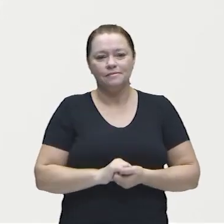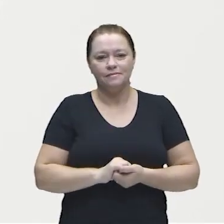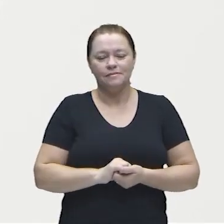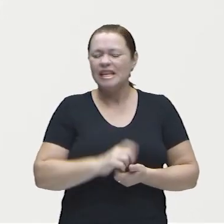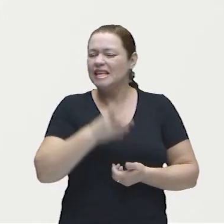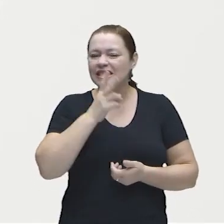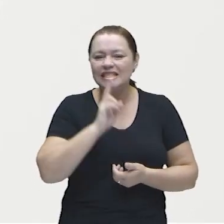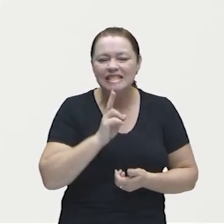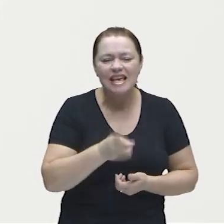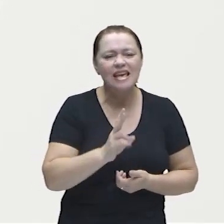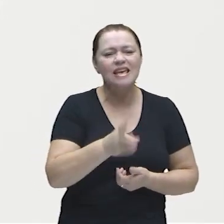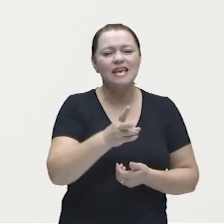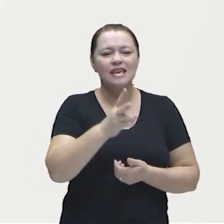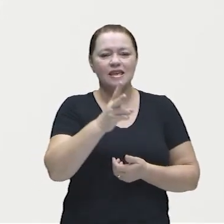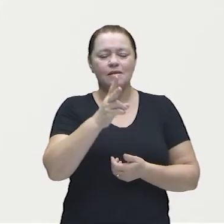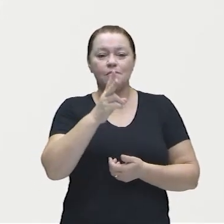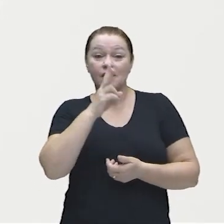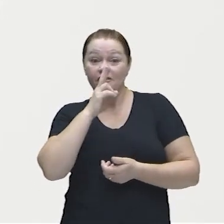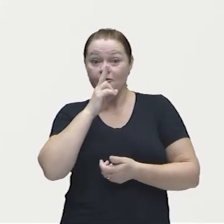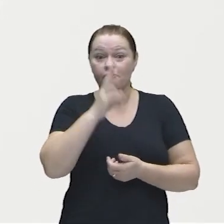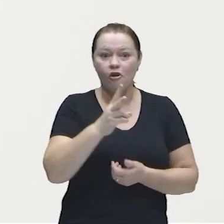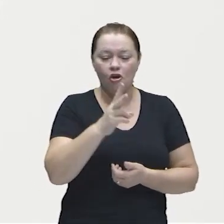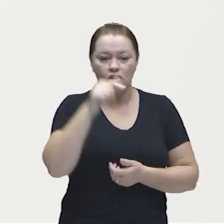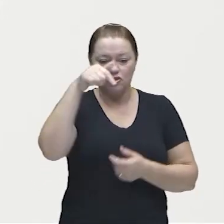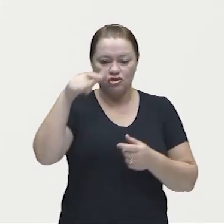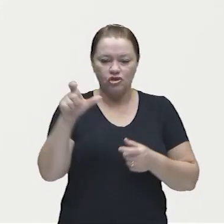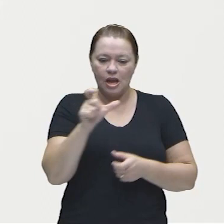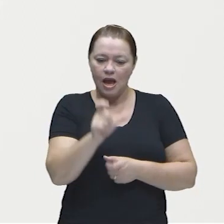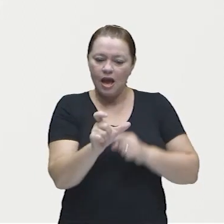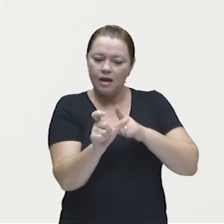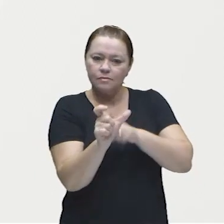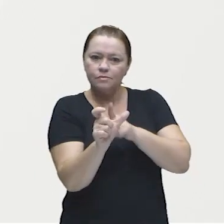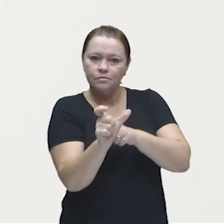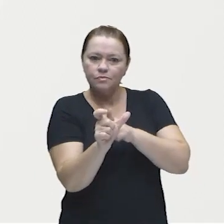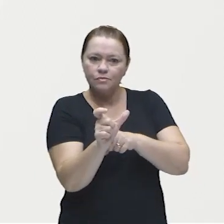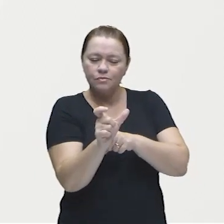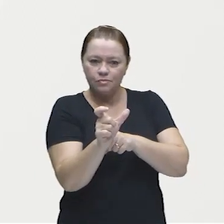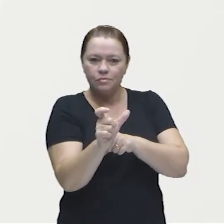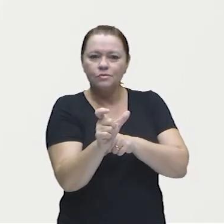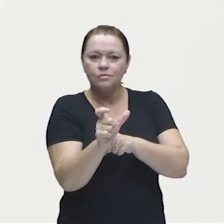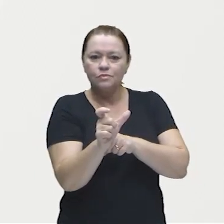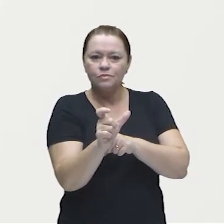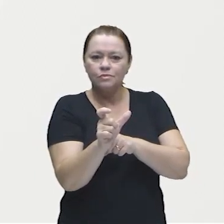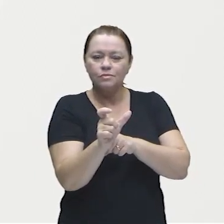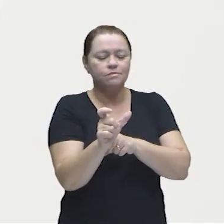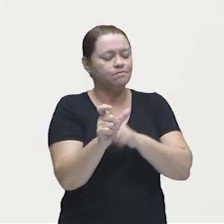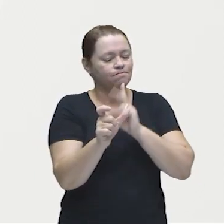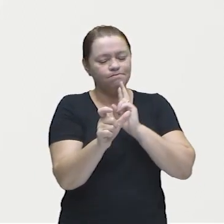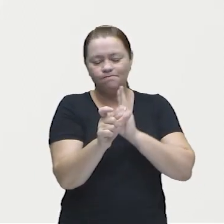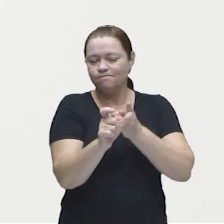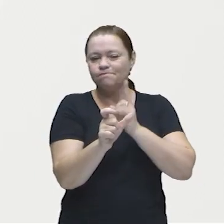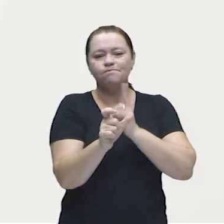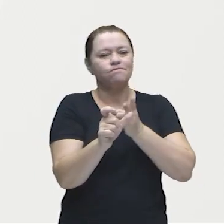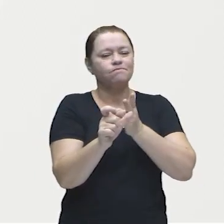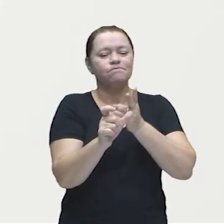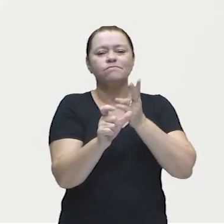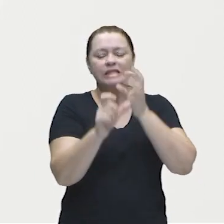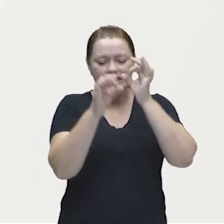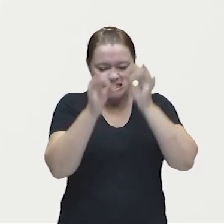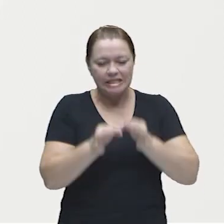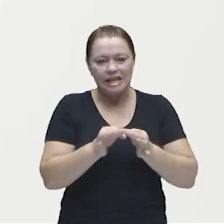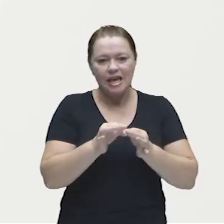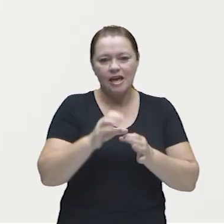Entenderam? Toda vez que a palavra mais forte for a penúltima, não tenha